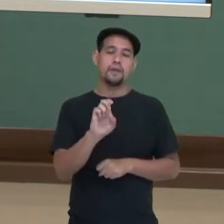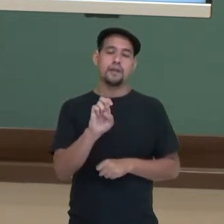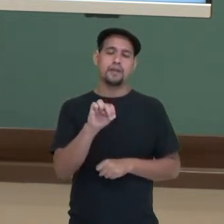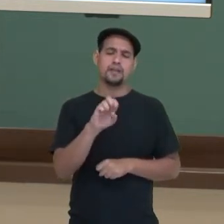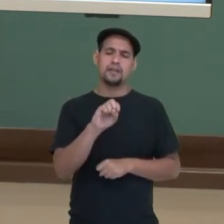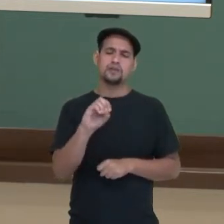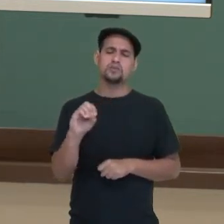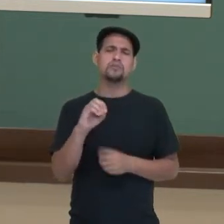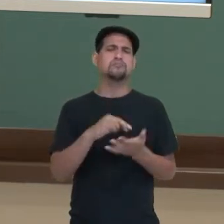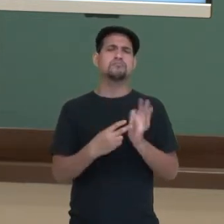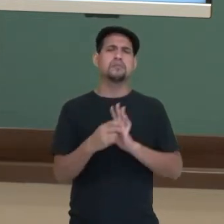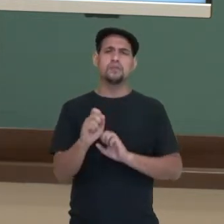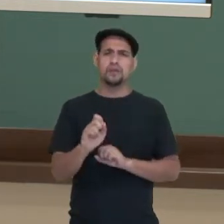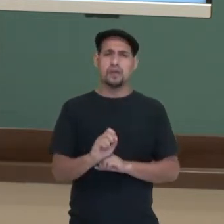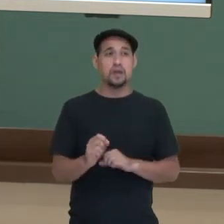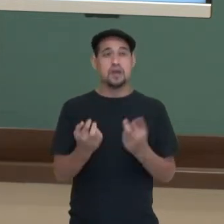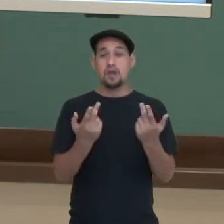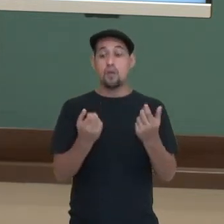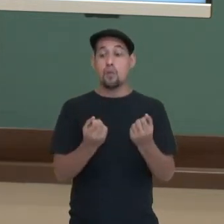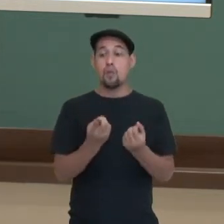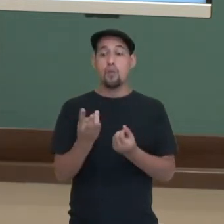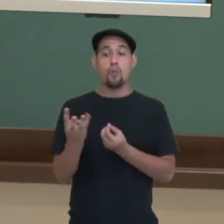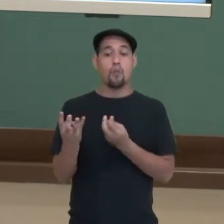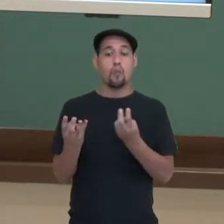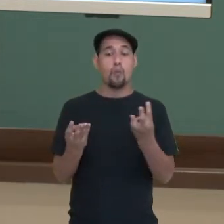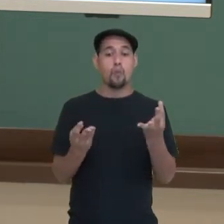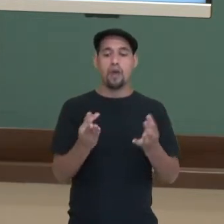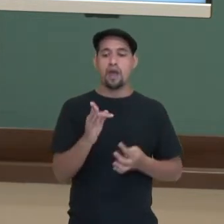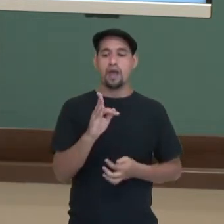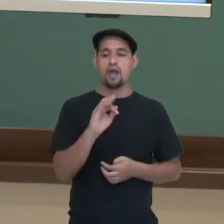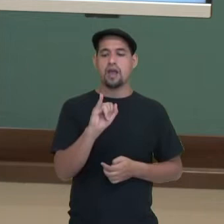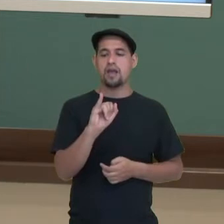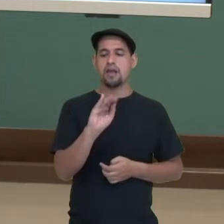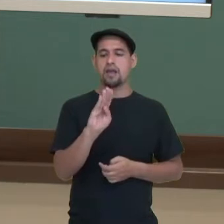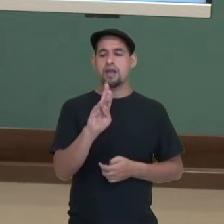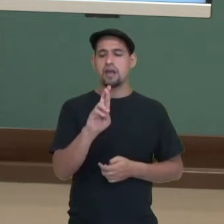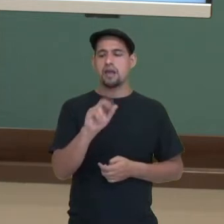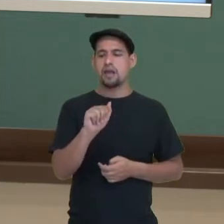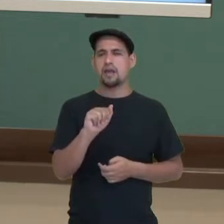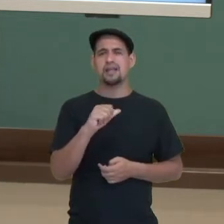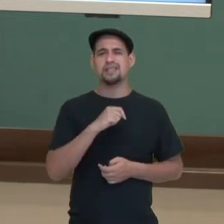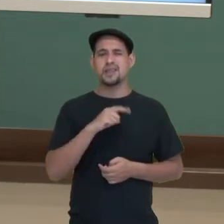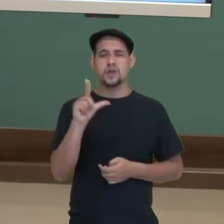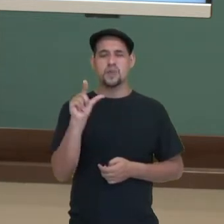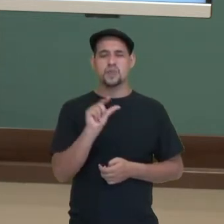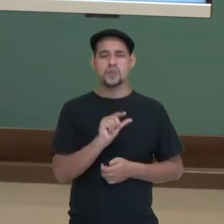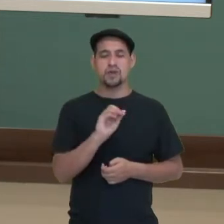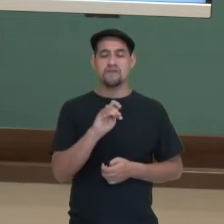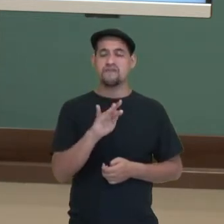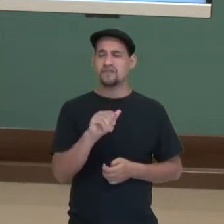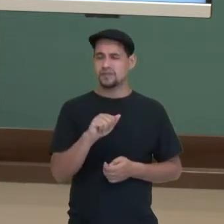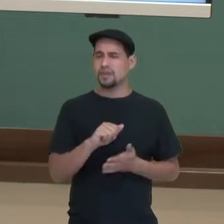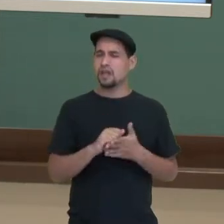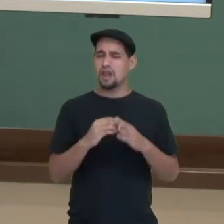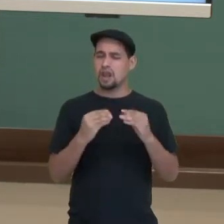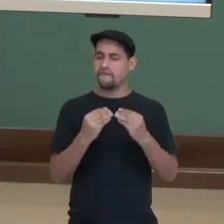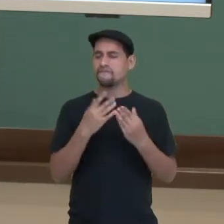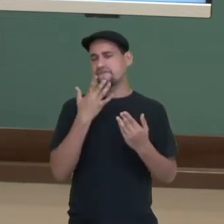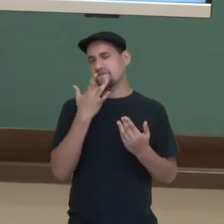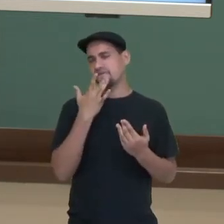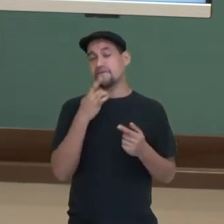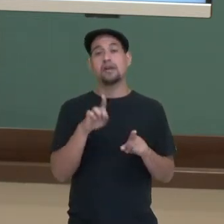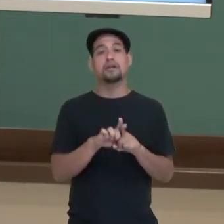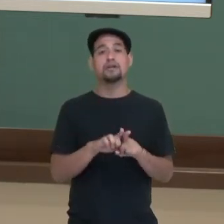que são eles? Tem a ver com a quantidade de fibras. O tecido conjuntivo frouxo tem poucas fibras, então ele é mais maleável. O